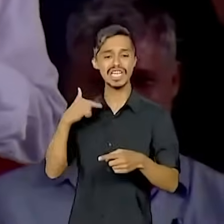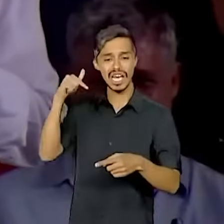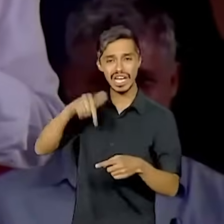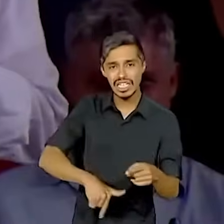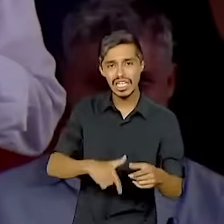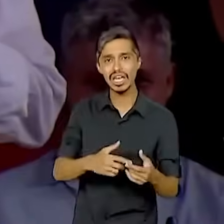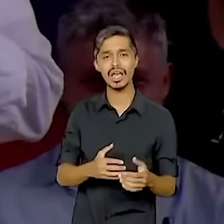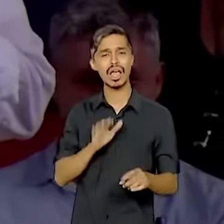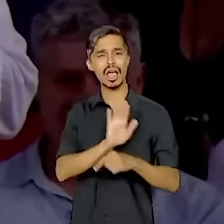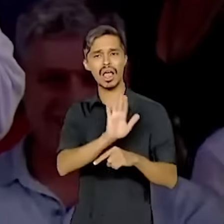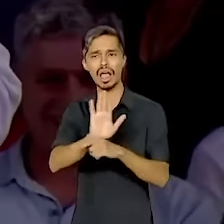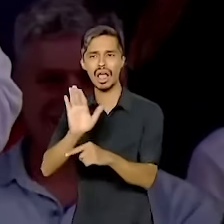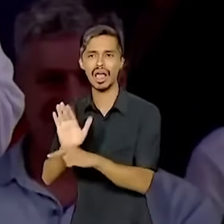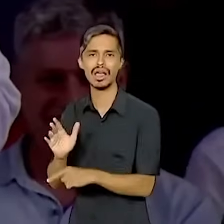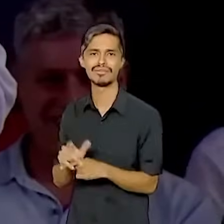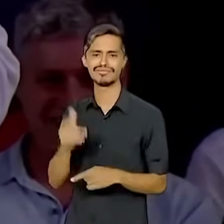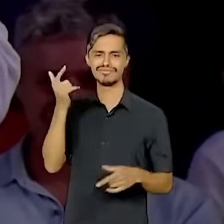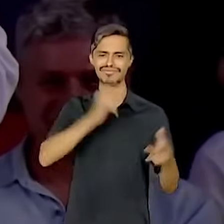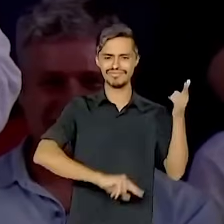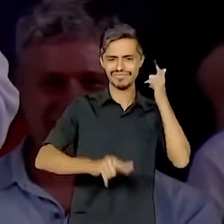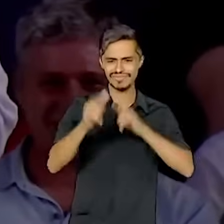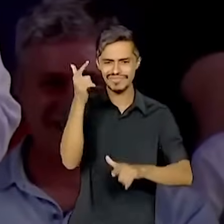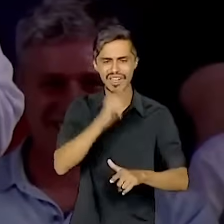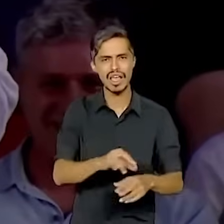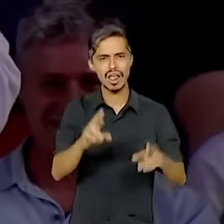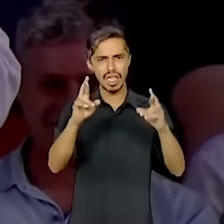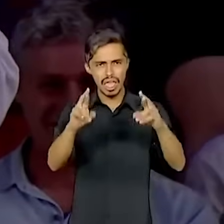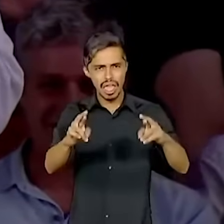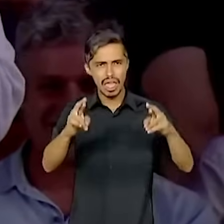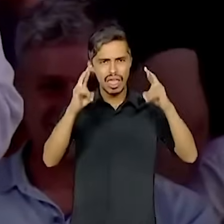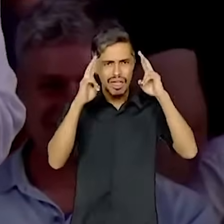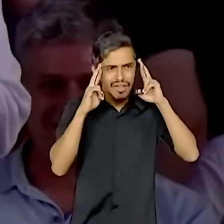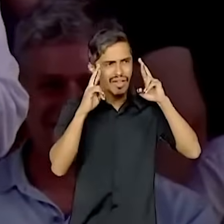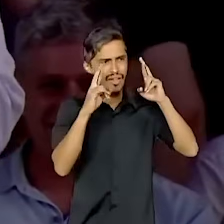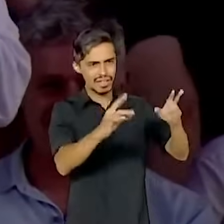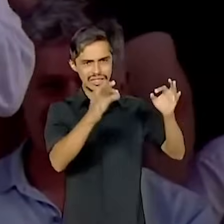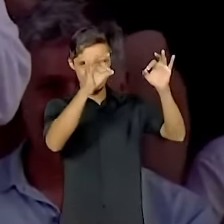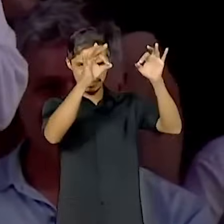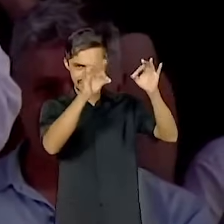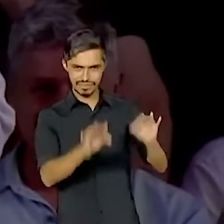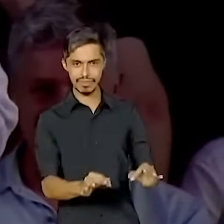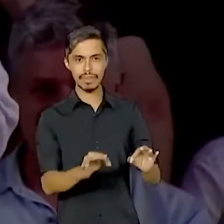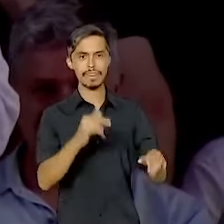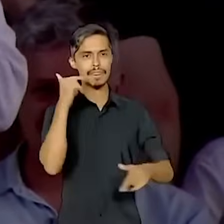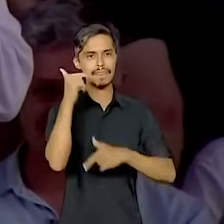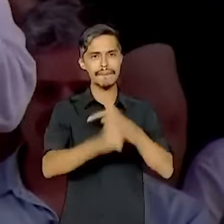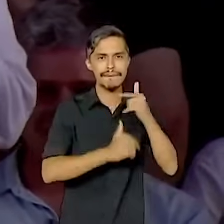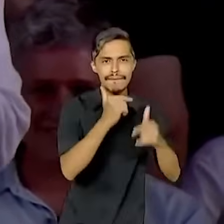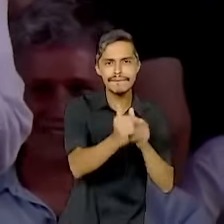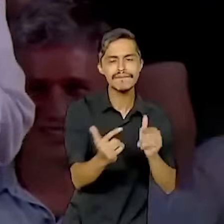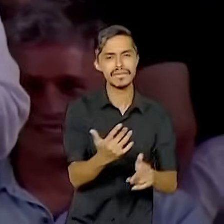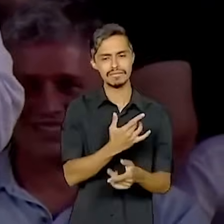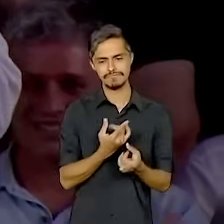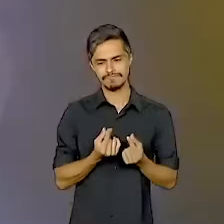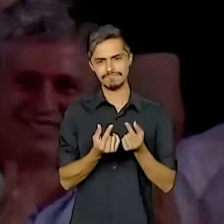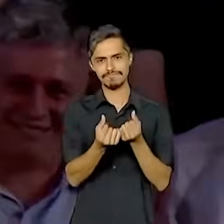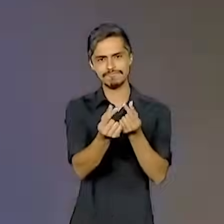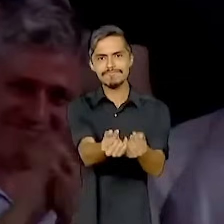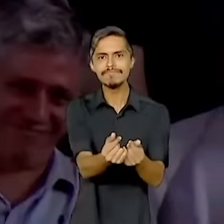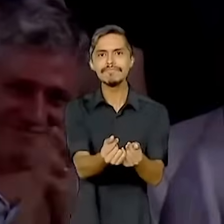ajudando vocês a conquistarem respeito, dignidade, emprego,